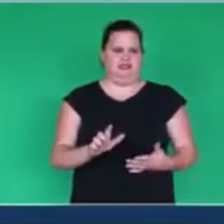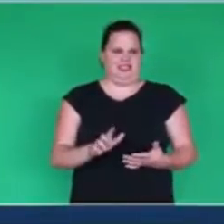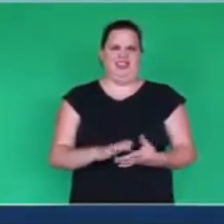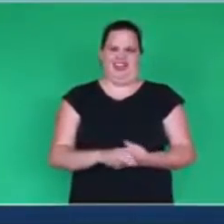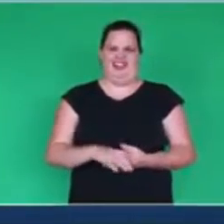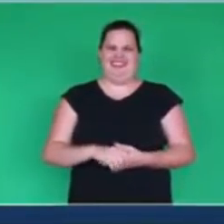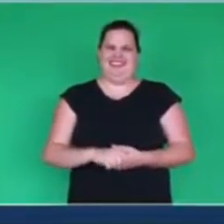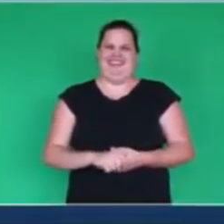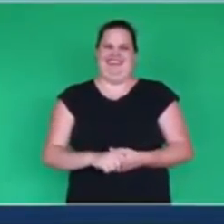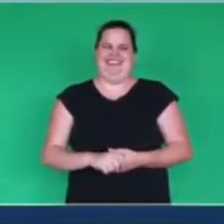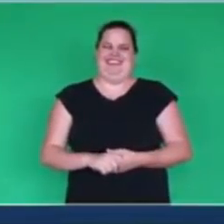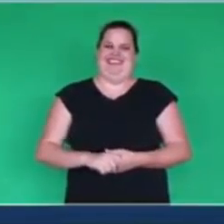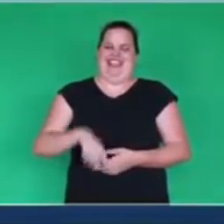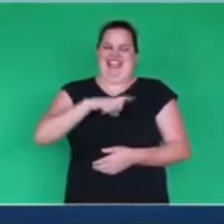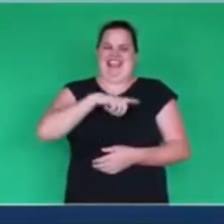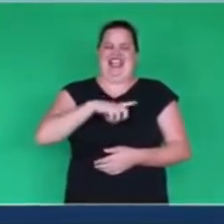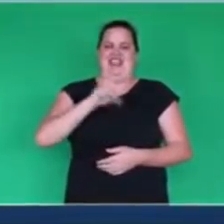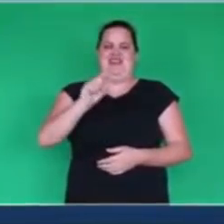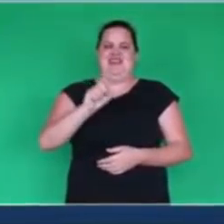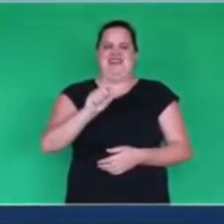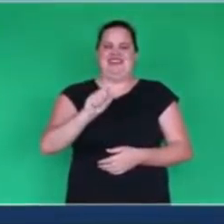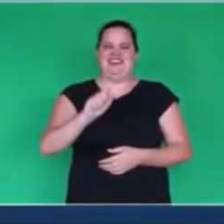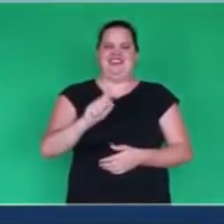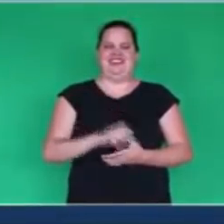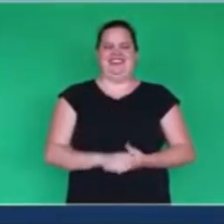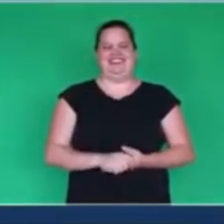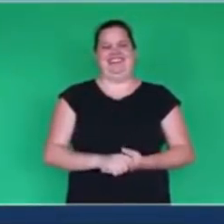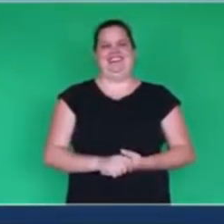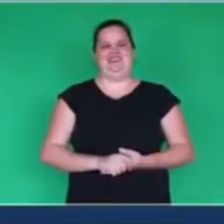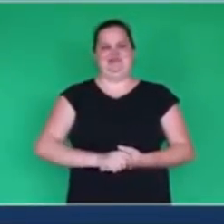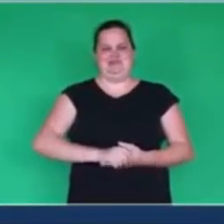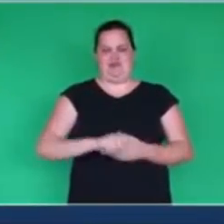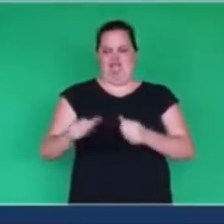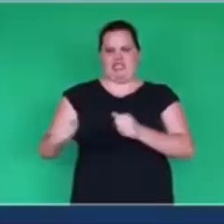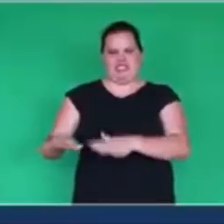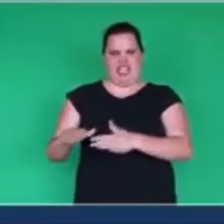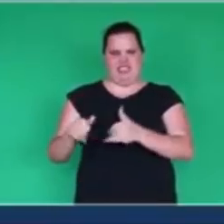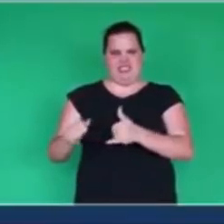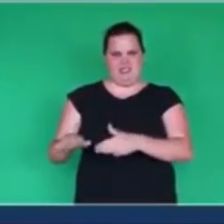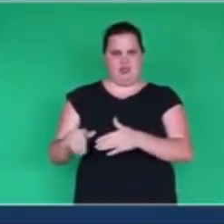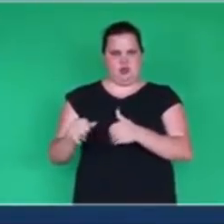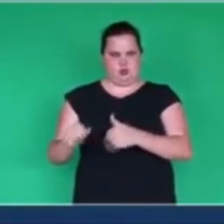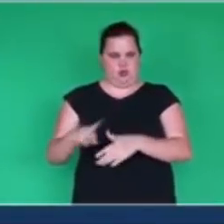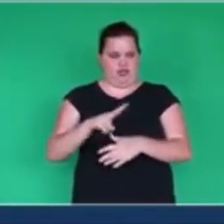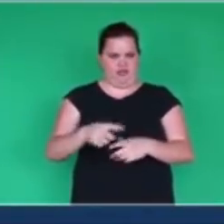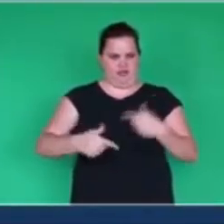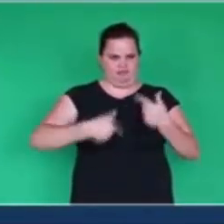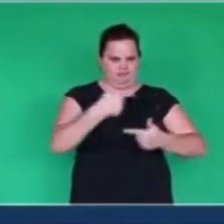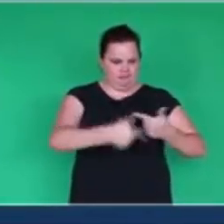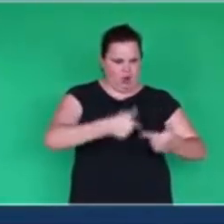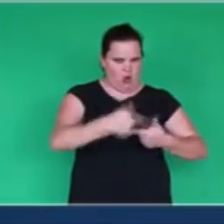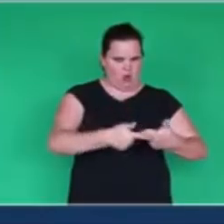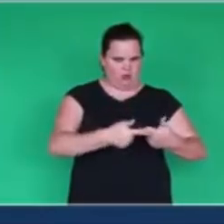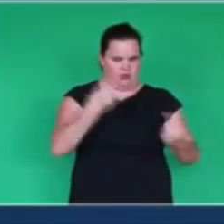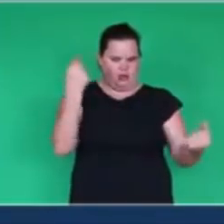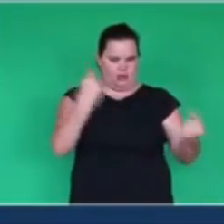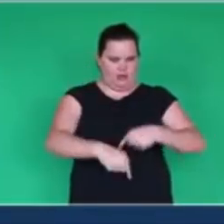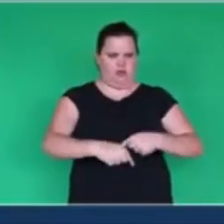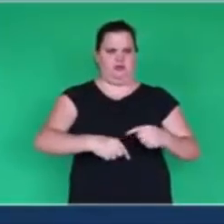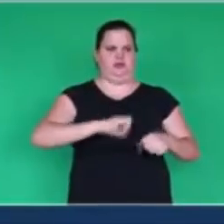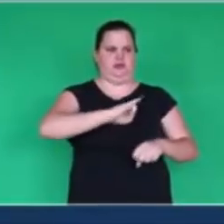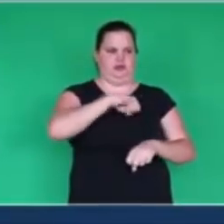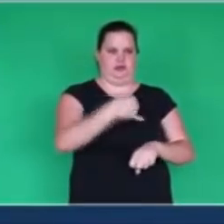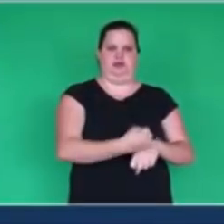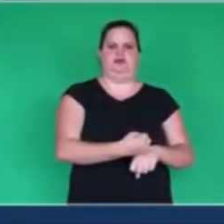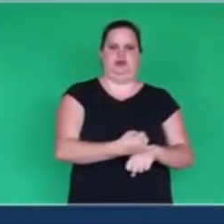Então, há uma, onde as tropas que vão lutar contra Jerusalém, observe, é